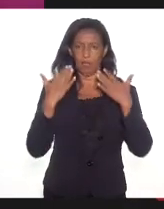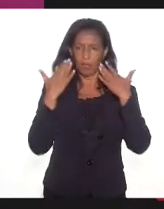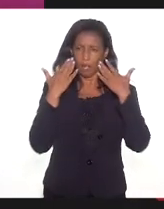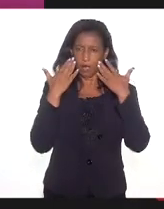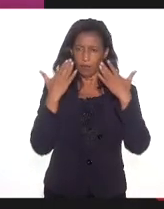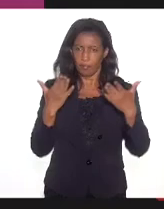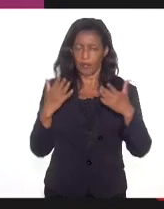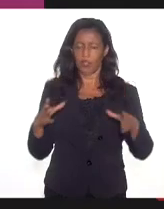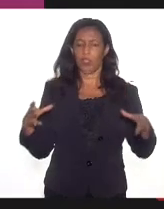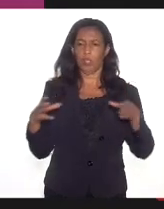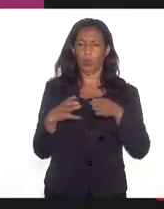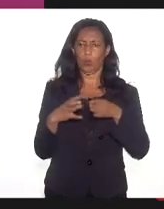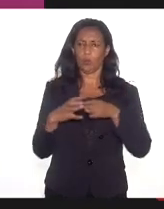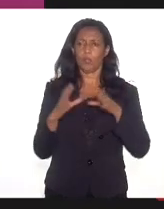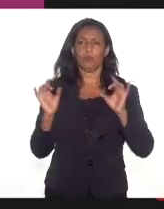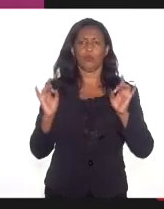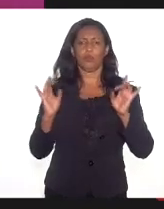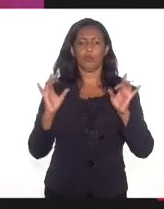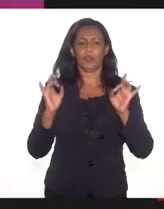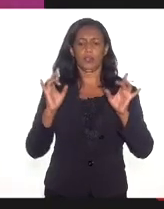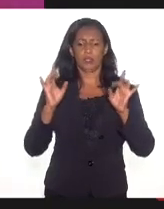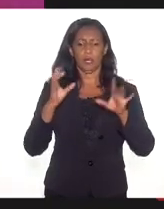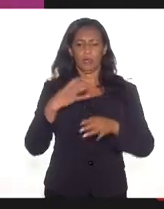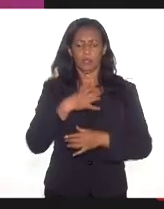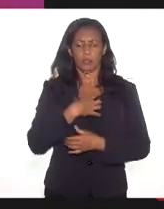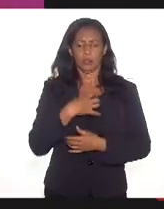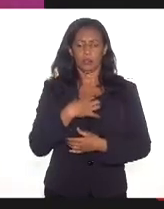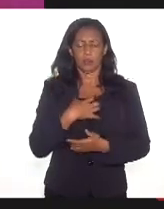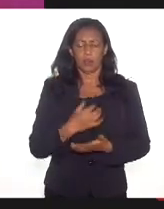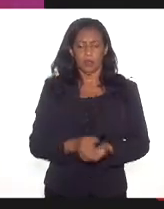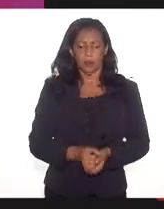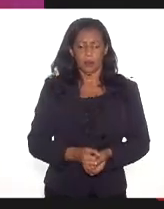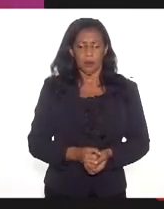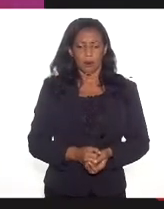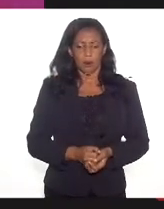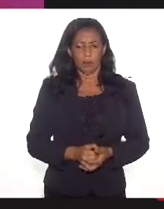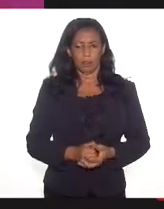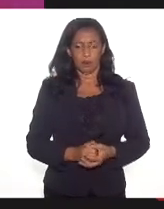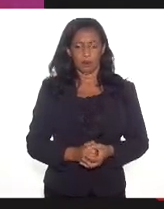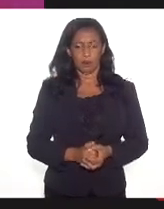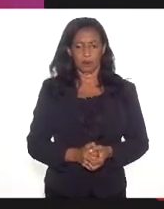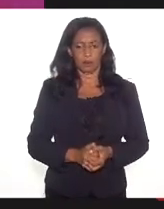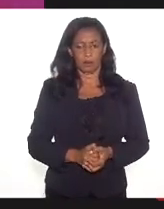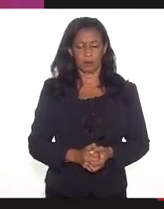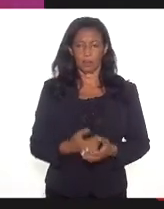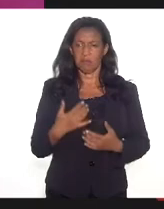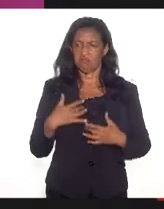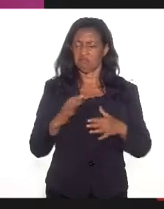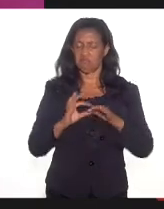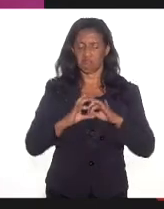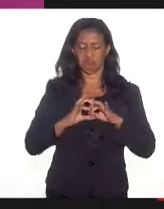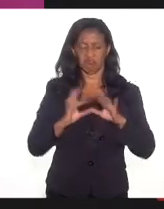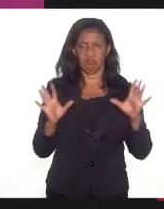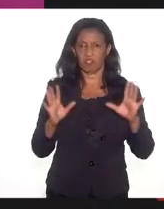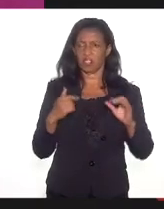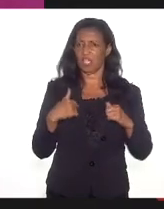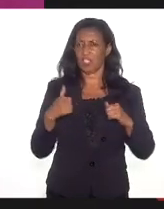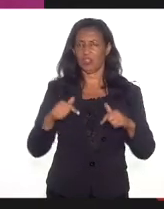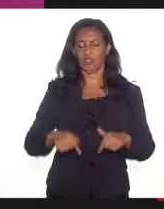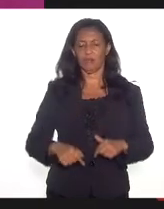dessa comissão especial que eu me sinto muito muito à vontade de estar aqui